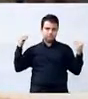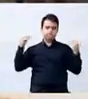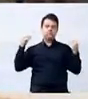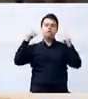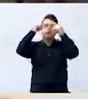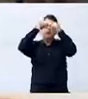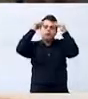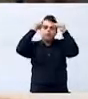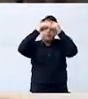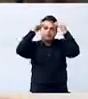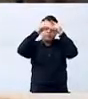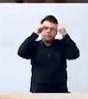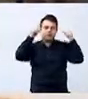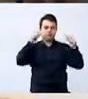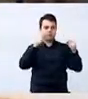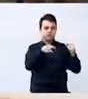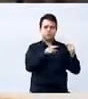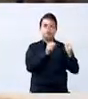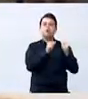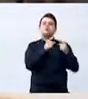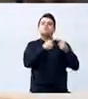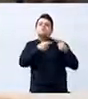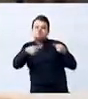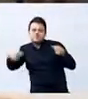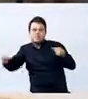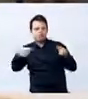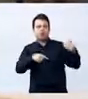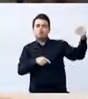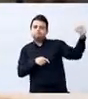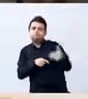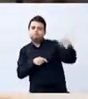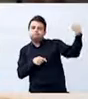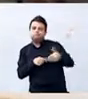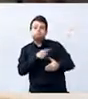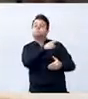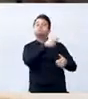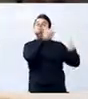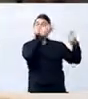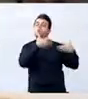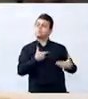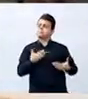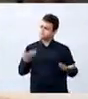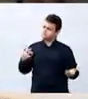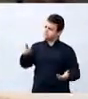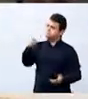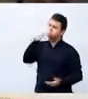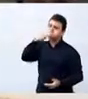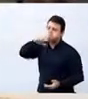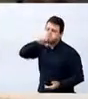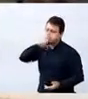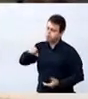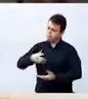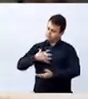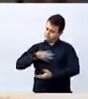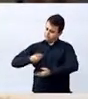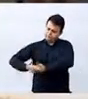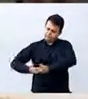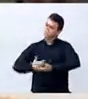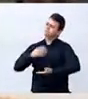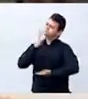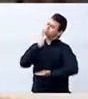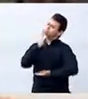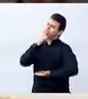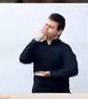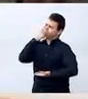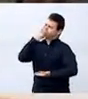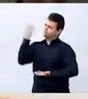completar 7 dias, que ela falou assim, olha, mãe, siga sempre seu instinto, que uma mãe conhece mais o seu filho